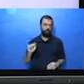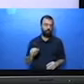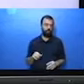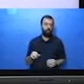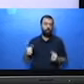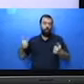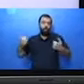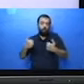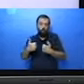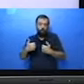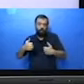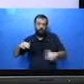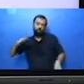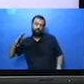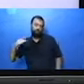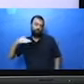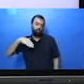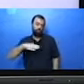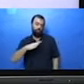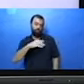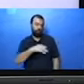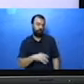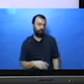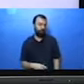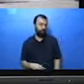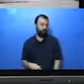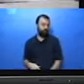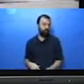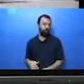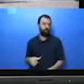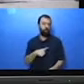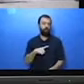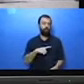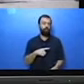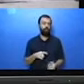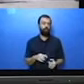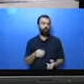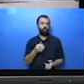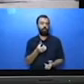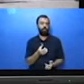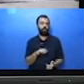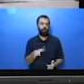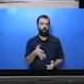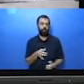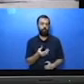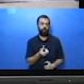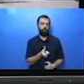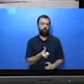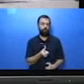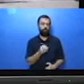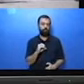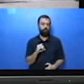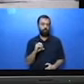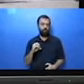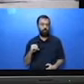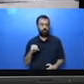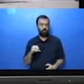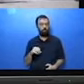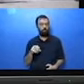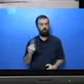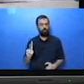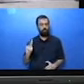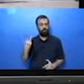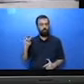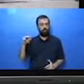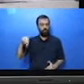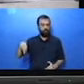Conta com aproximadamente 600 quilômetros. A planície litorânea, que são as nossas